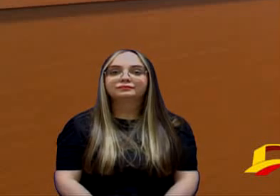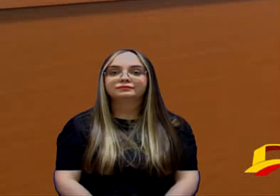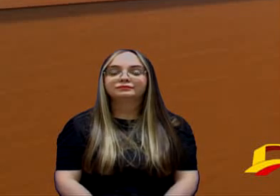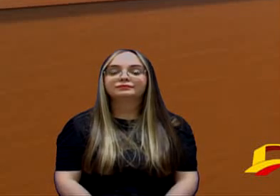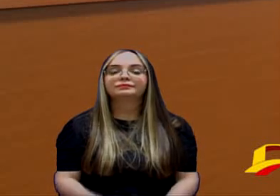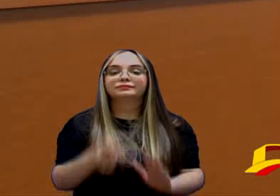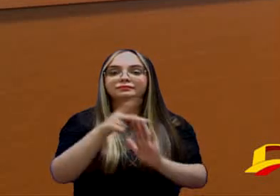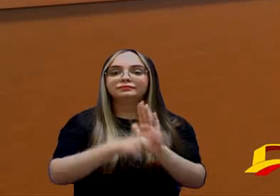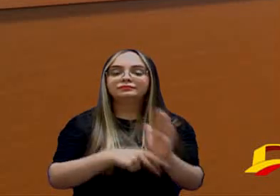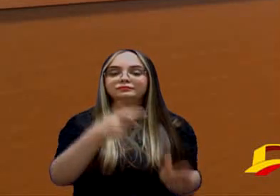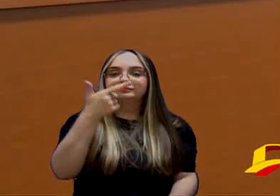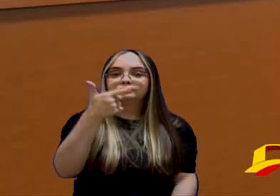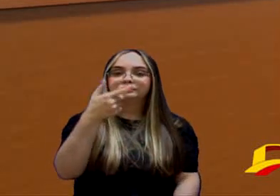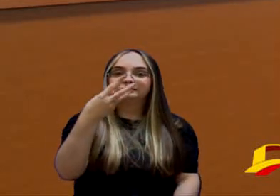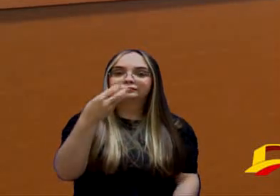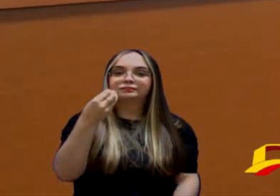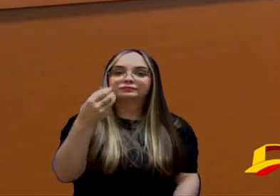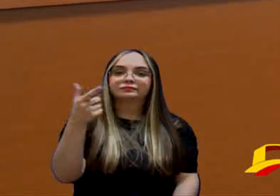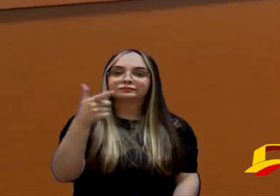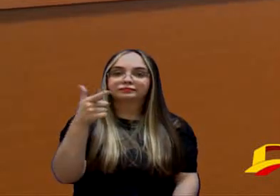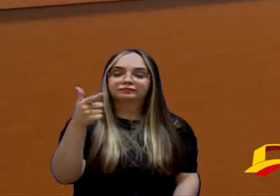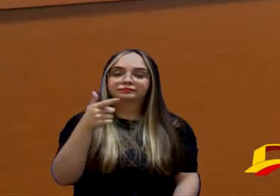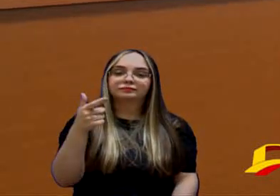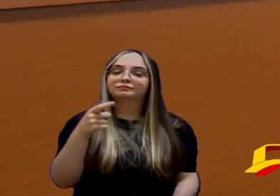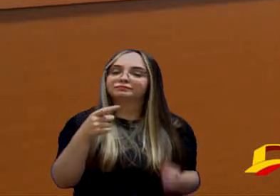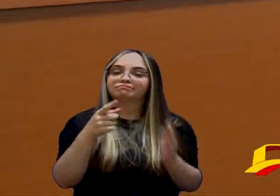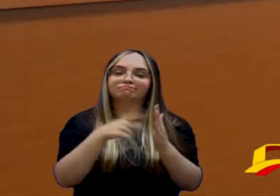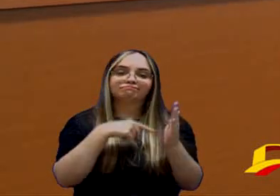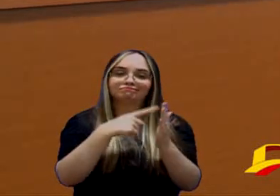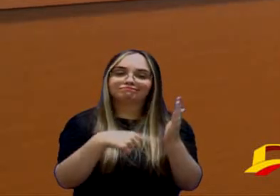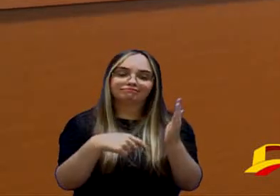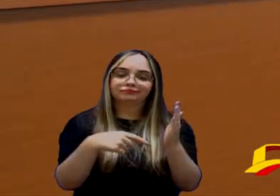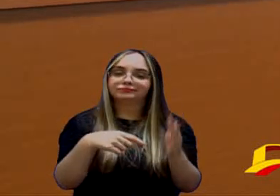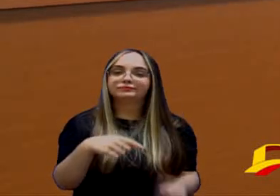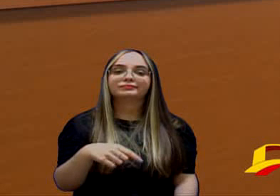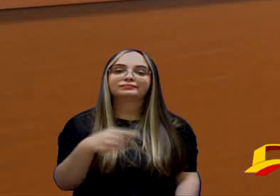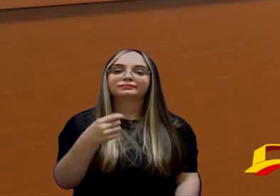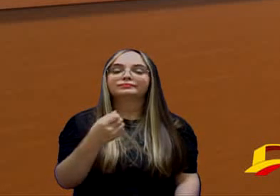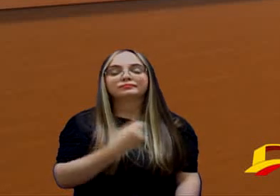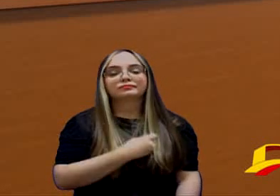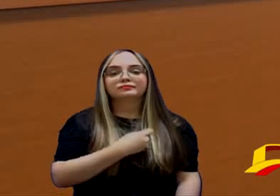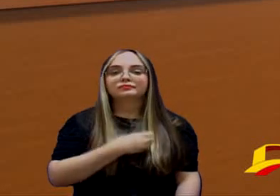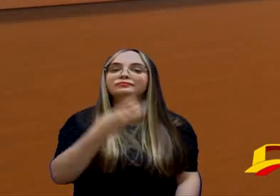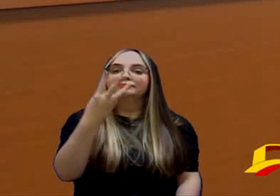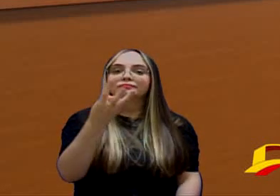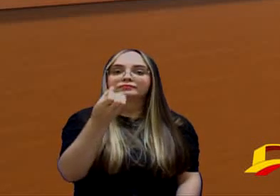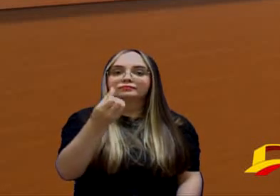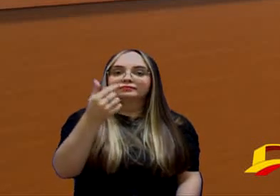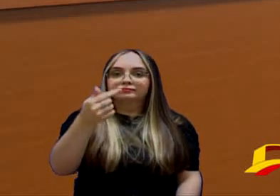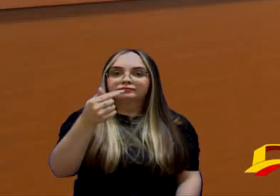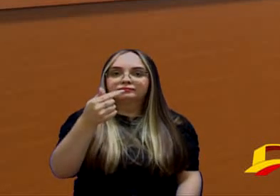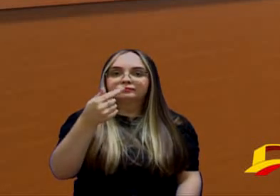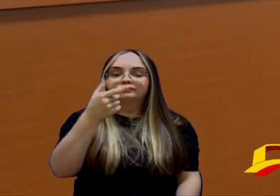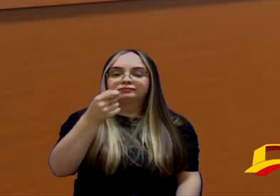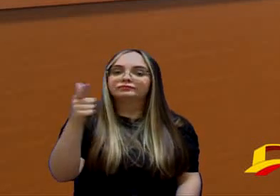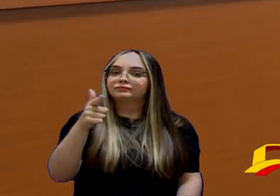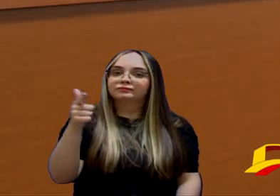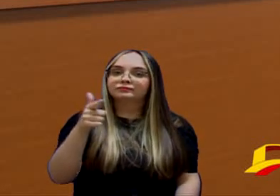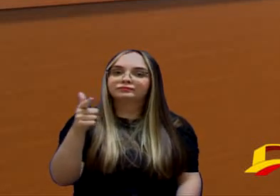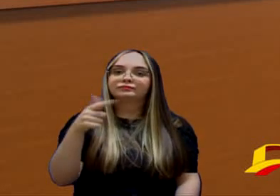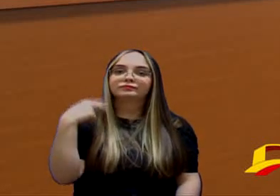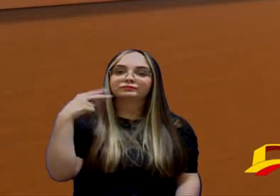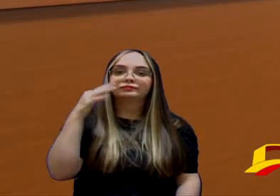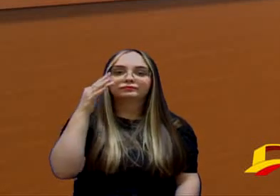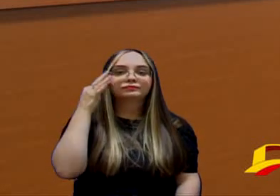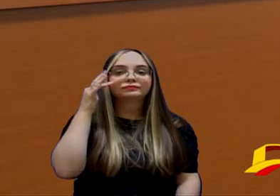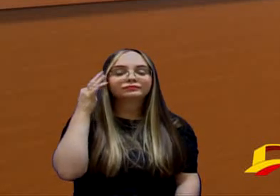projeto de lei 23022 está prejudicado projeto de lei 367 2022 do